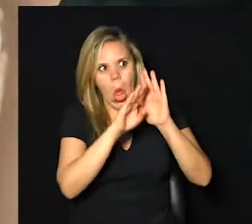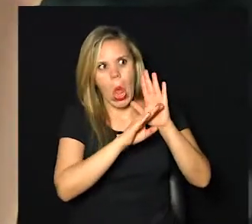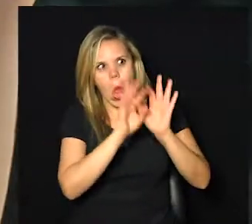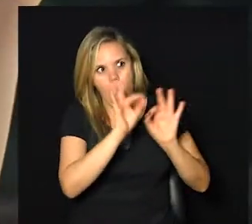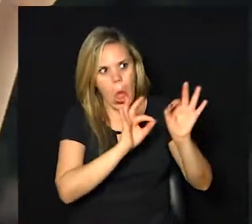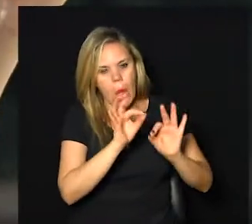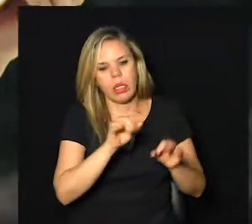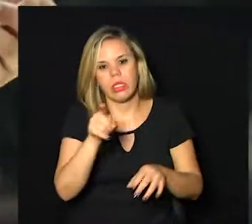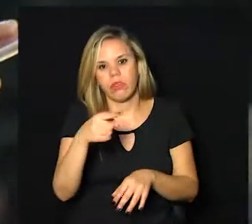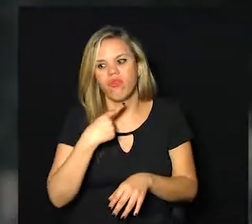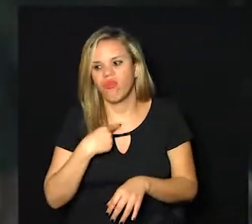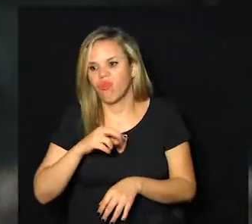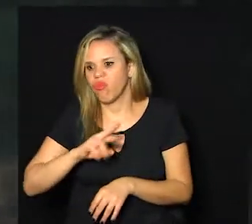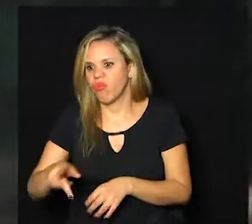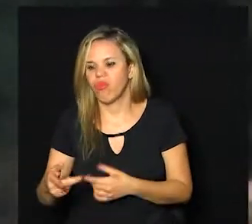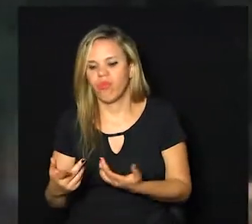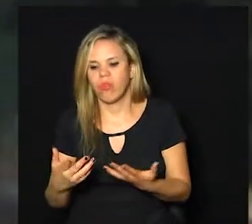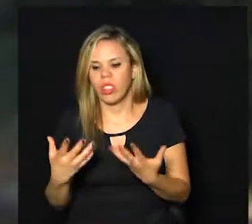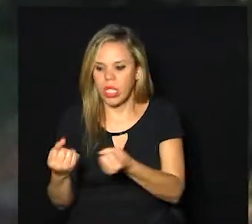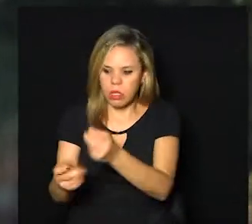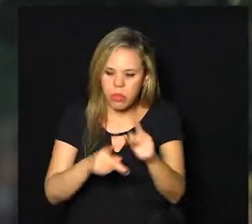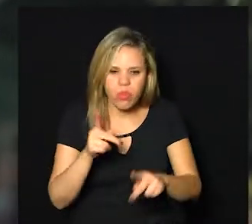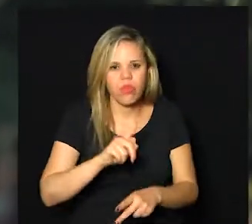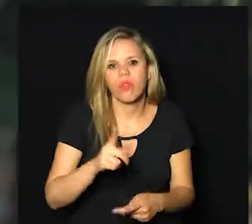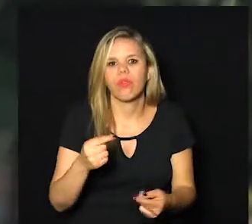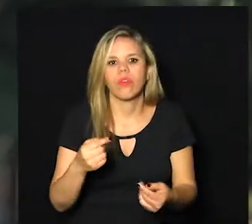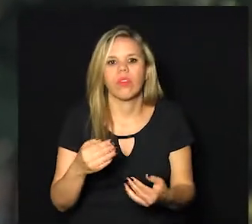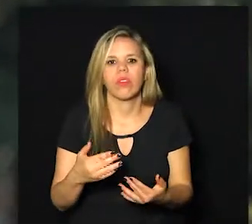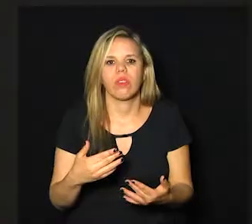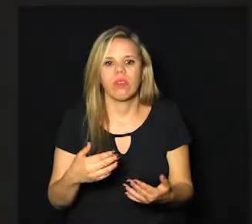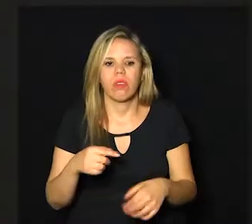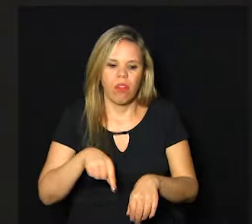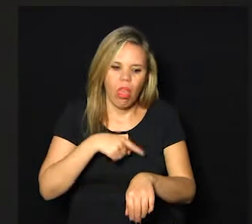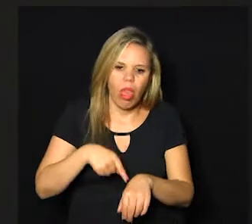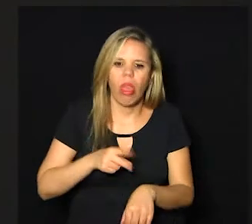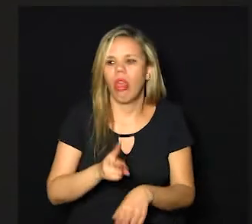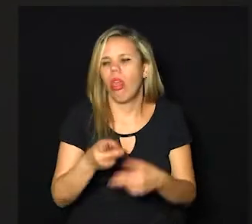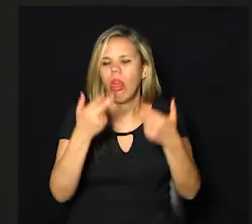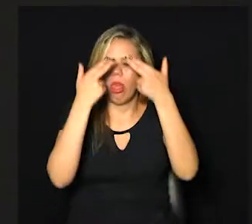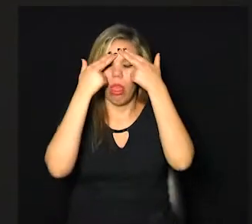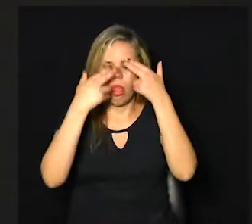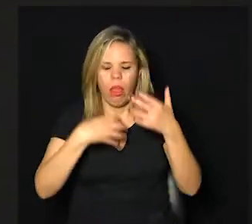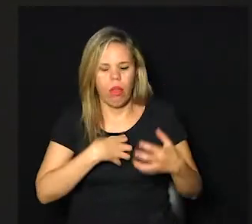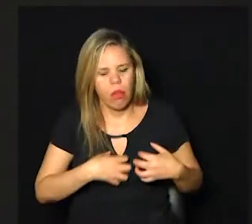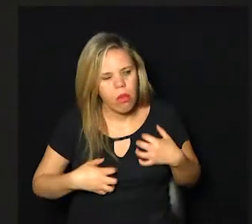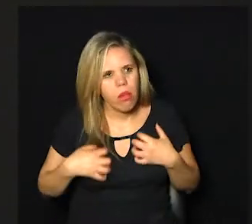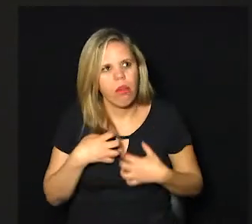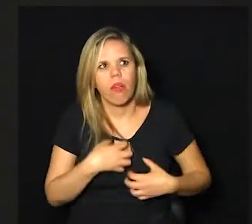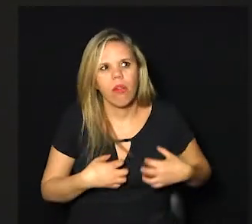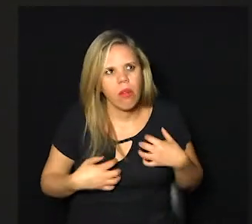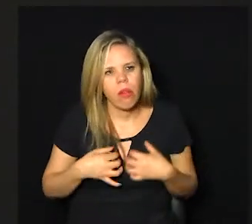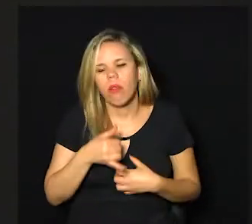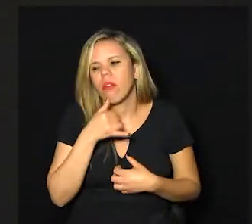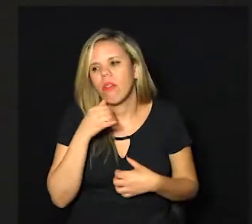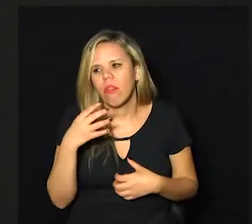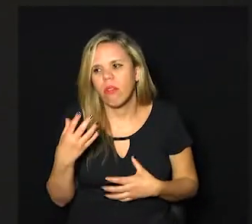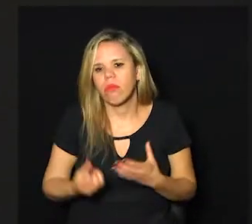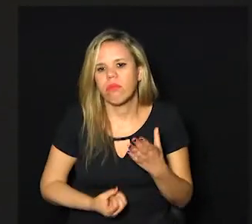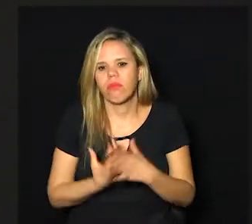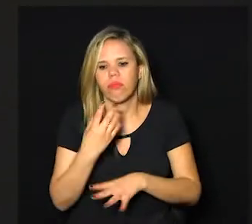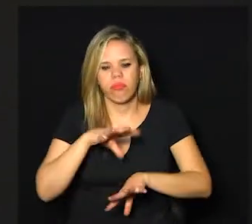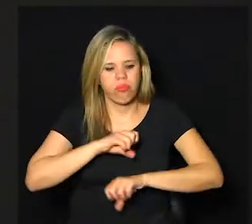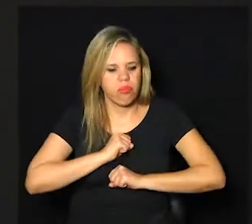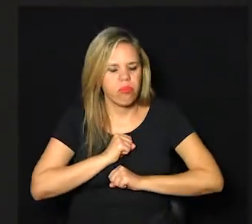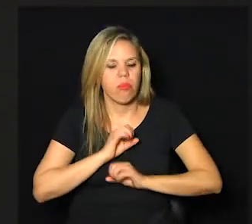e o seu desejo não é ouvido, você está o tempo todo frustrado. Então, quanto mais frustração você fica, mais tristeza vai gerar